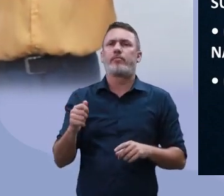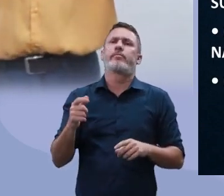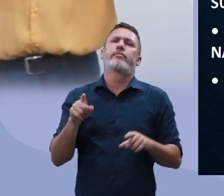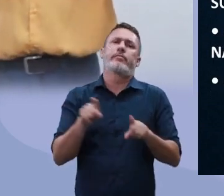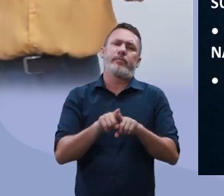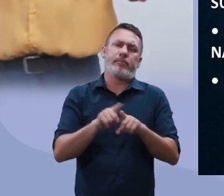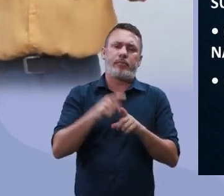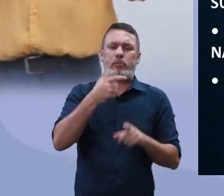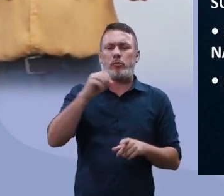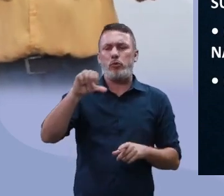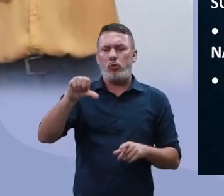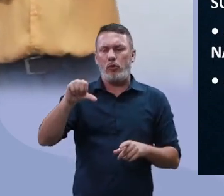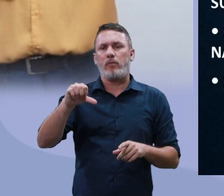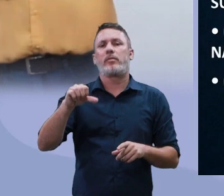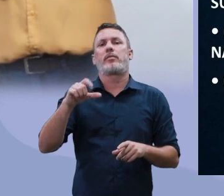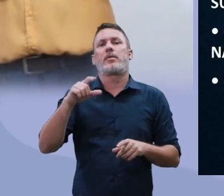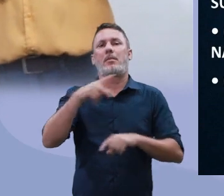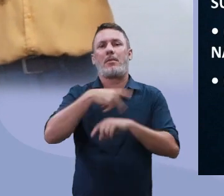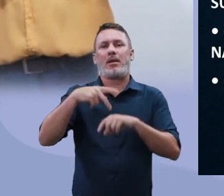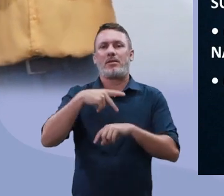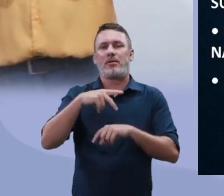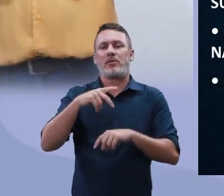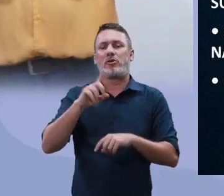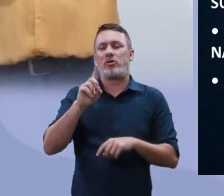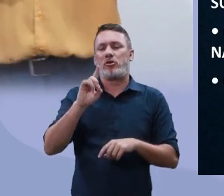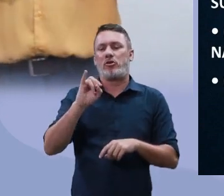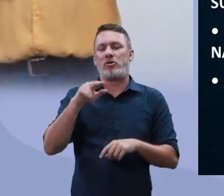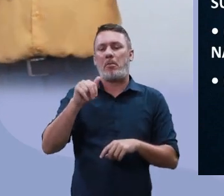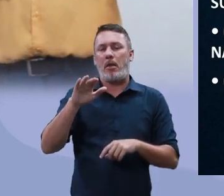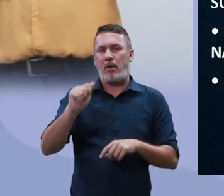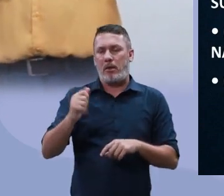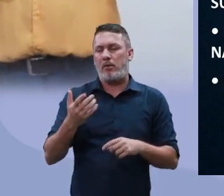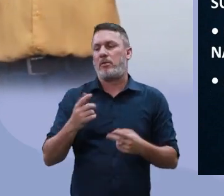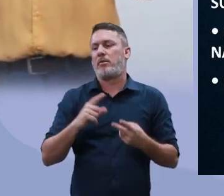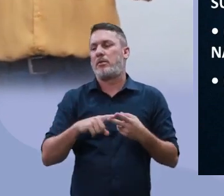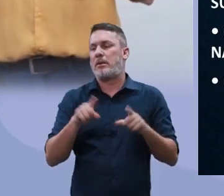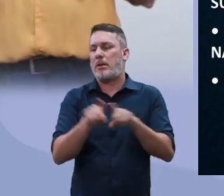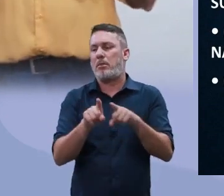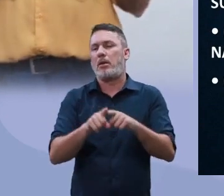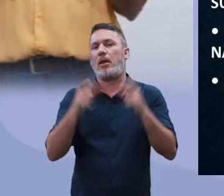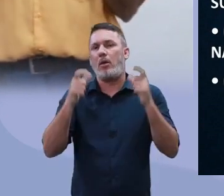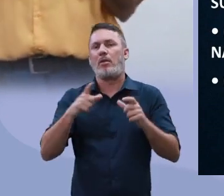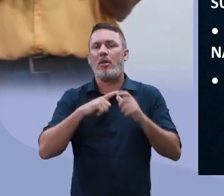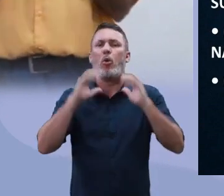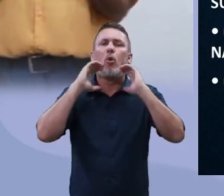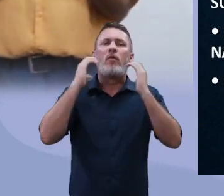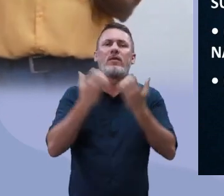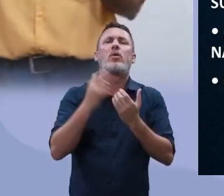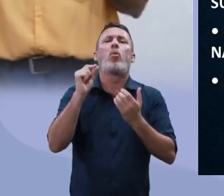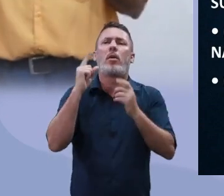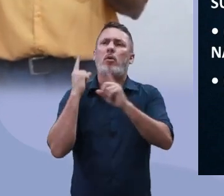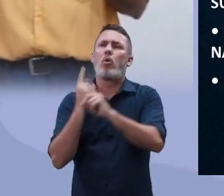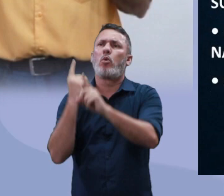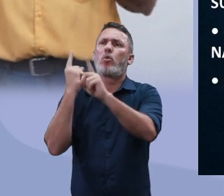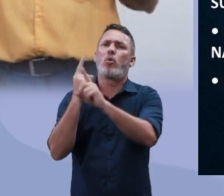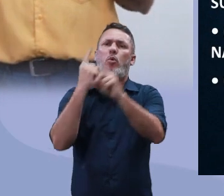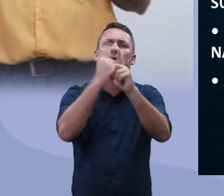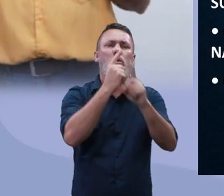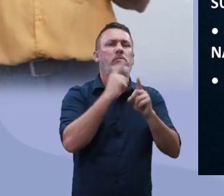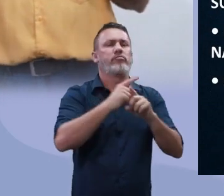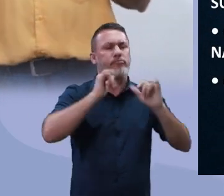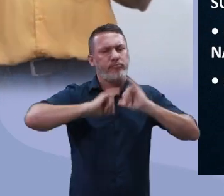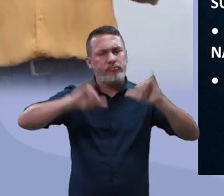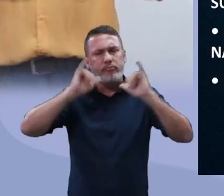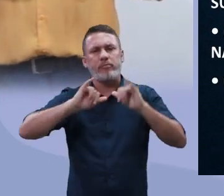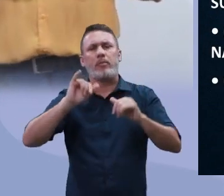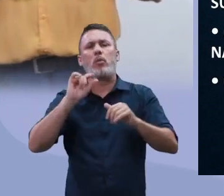África, né, tivemos em 2009 em Copenhague, na Dinamarca, né, tivemos a questão de essas convenções estarem lançando,